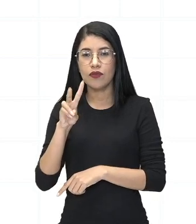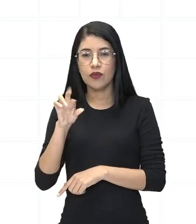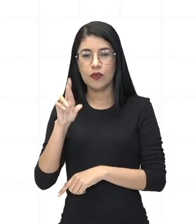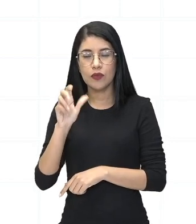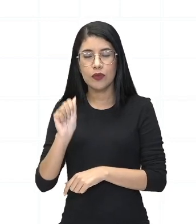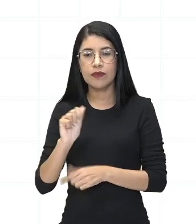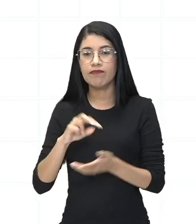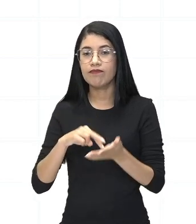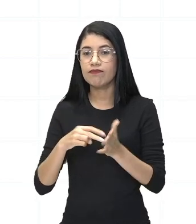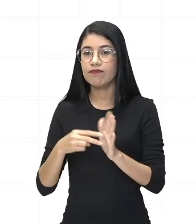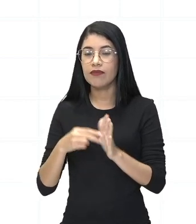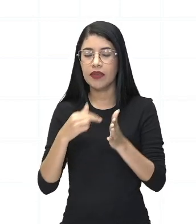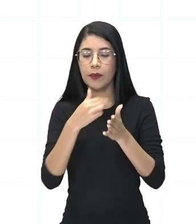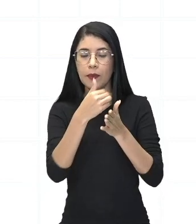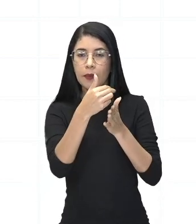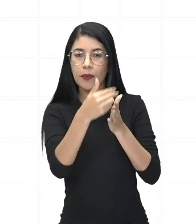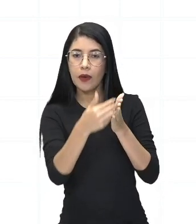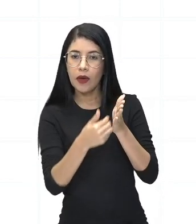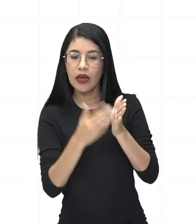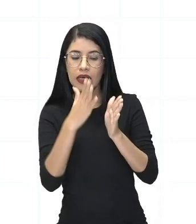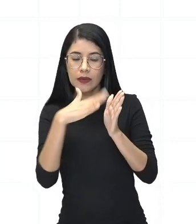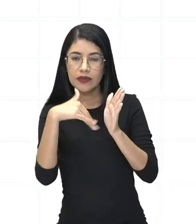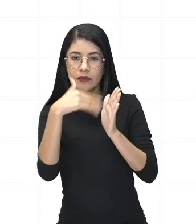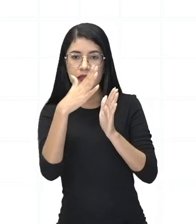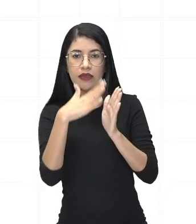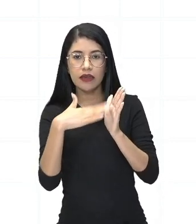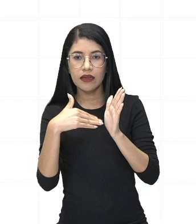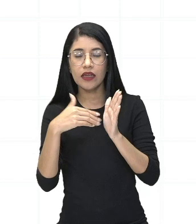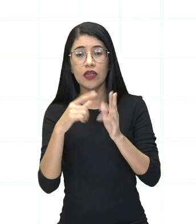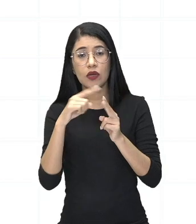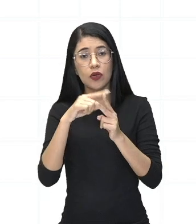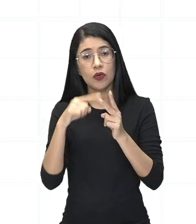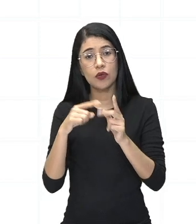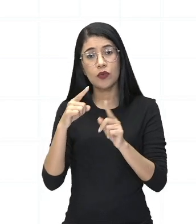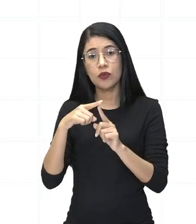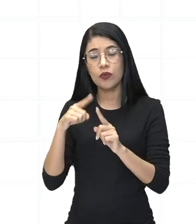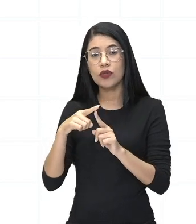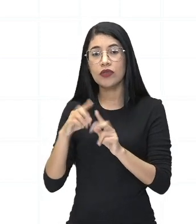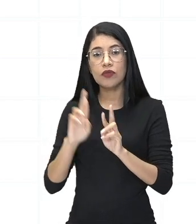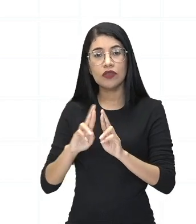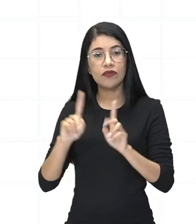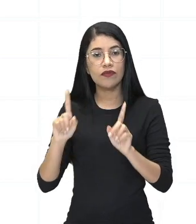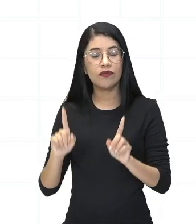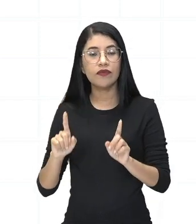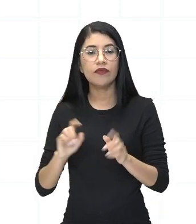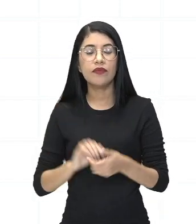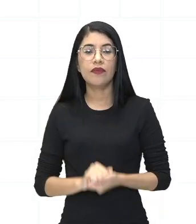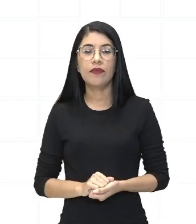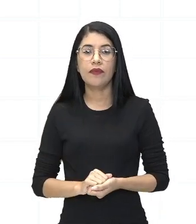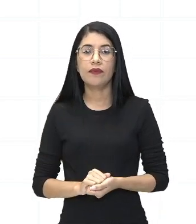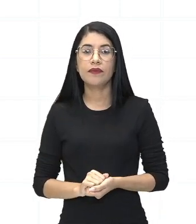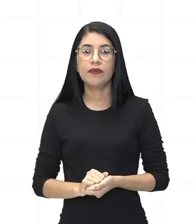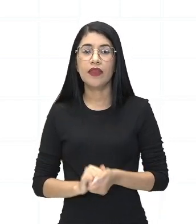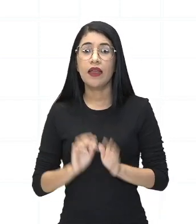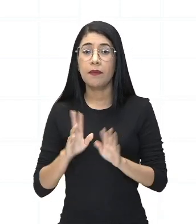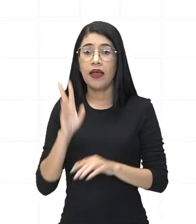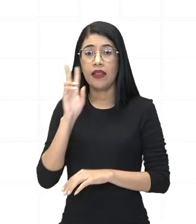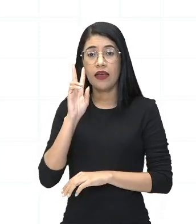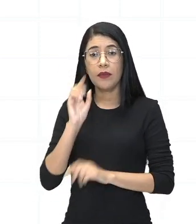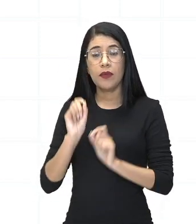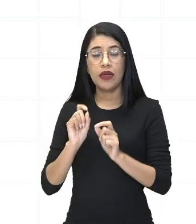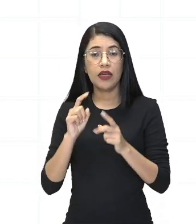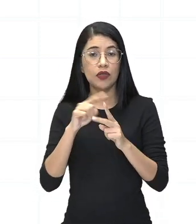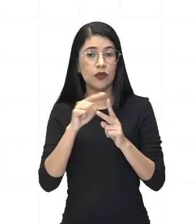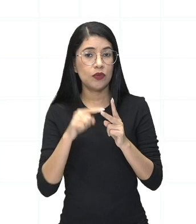as gravuras e as pinturas rupestres, são dois tipos de arte rupestres. Não esqueçam que nós temos